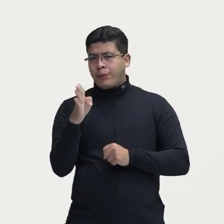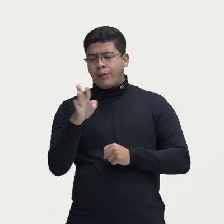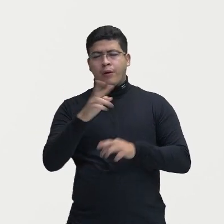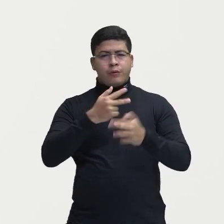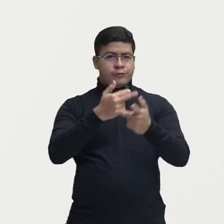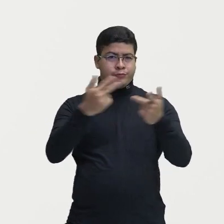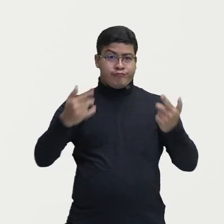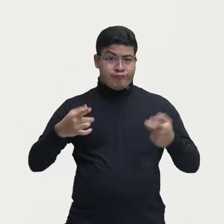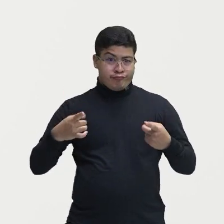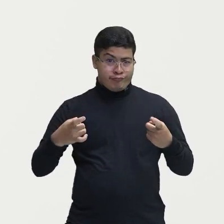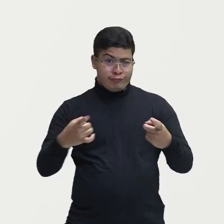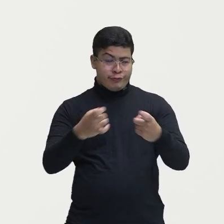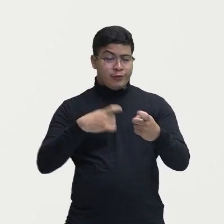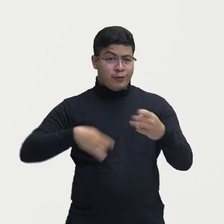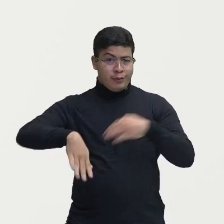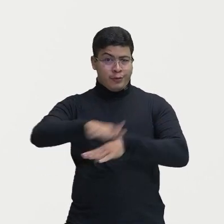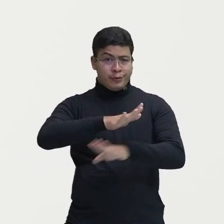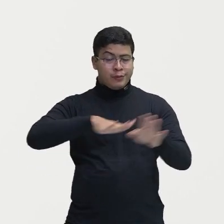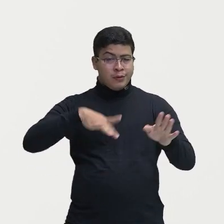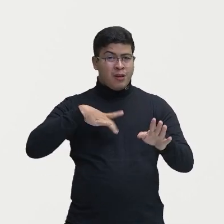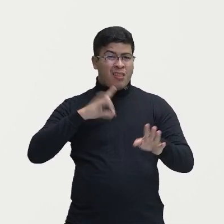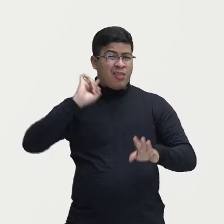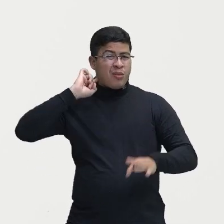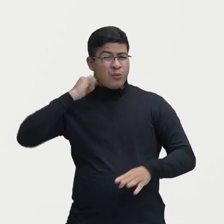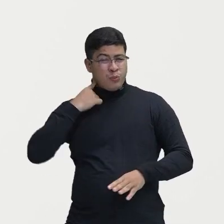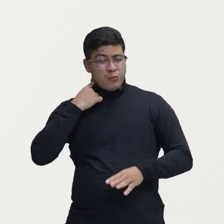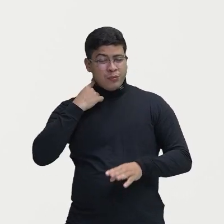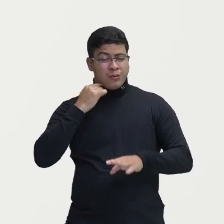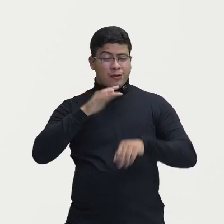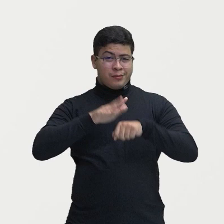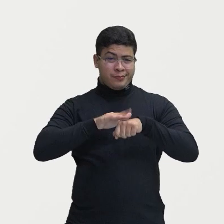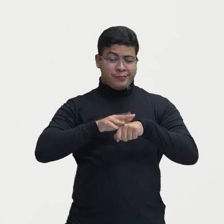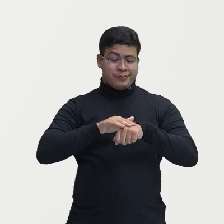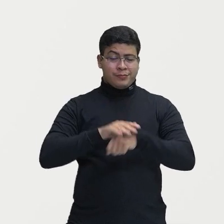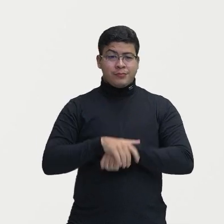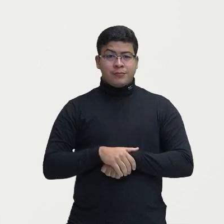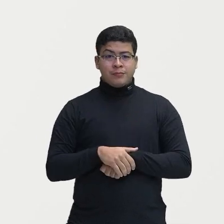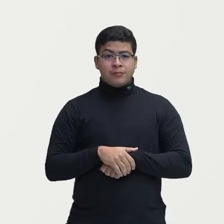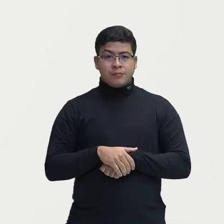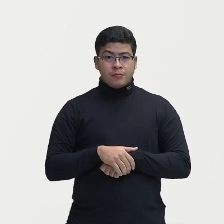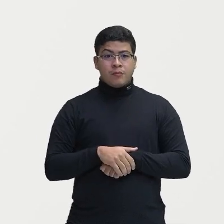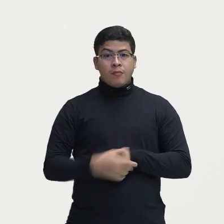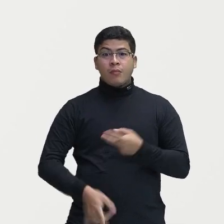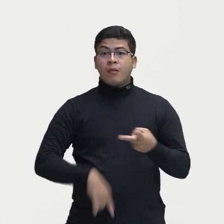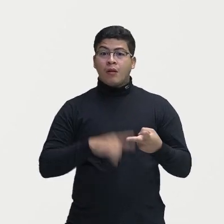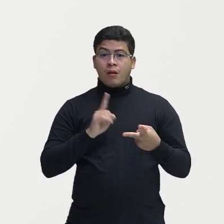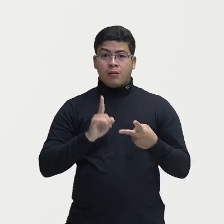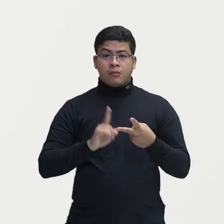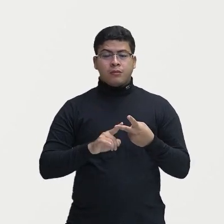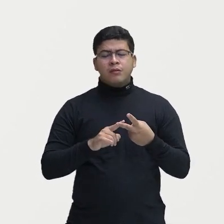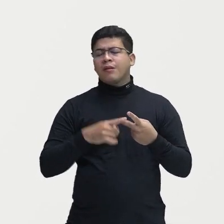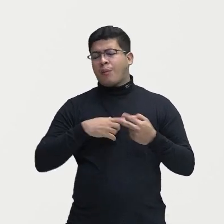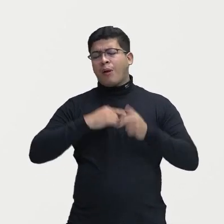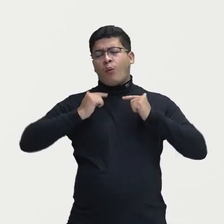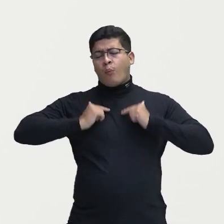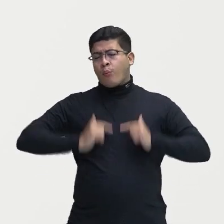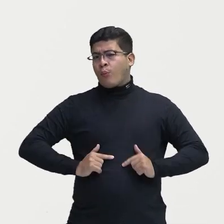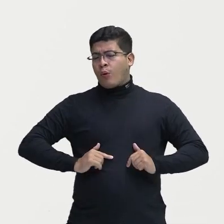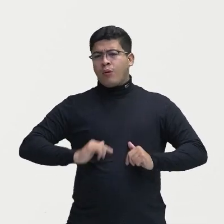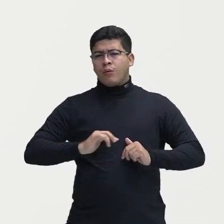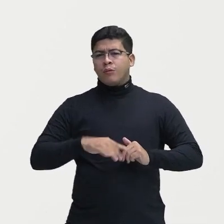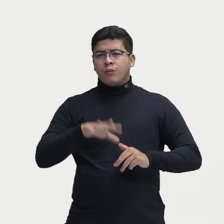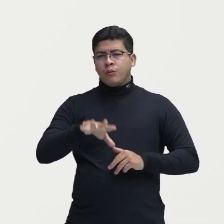outros micro-organismos de substâncias que são nocivas. E redução do excesso de impurezas e dos